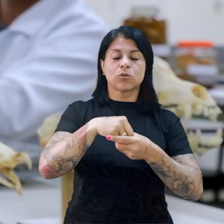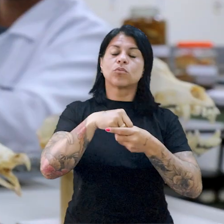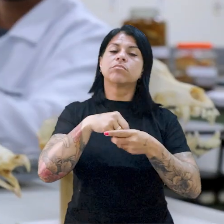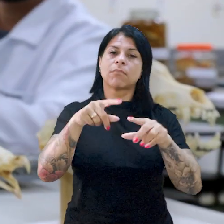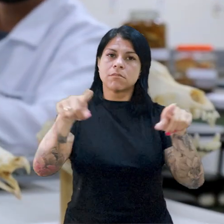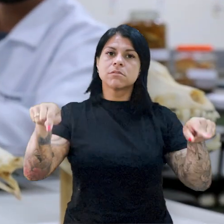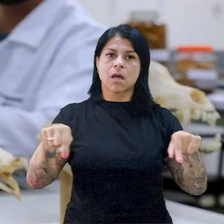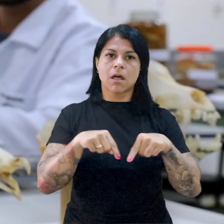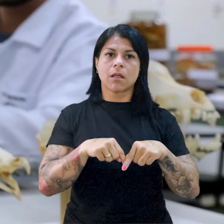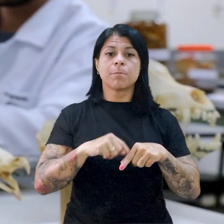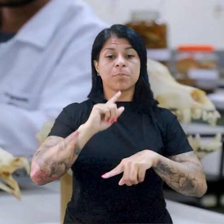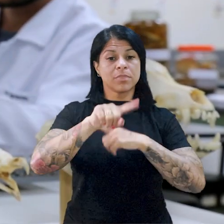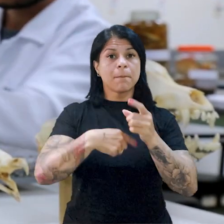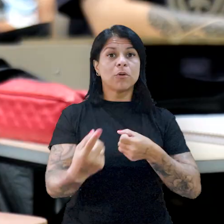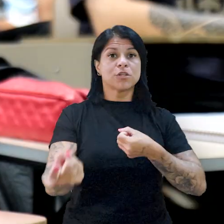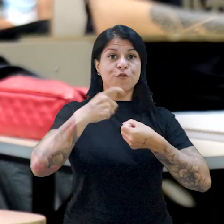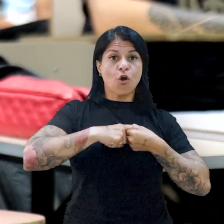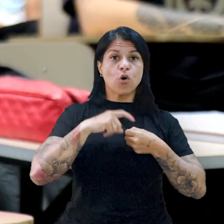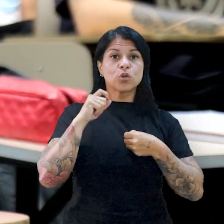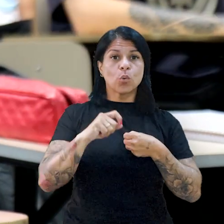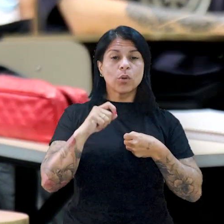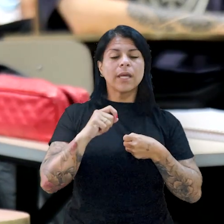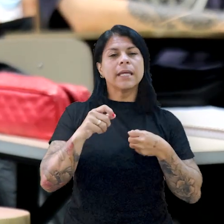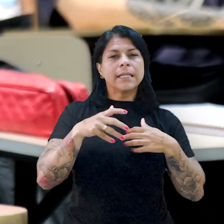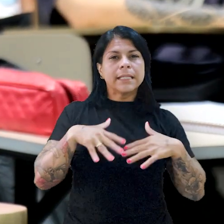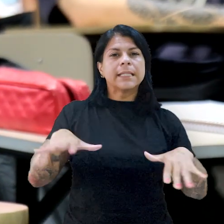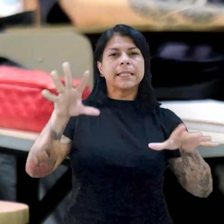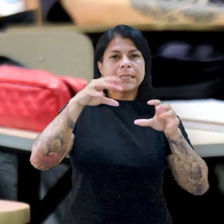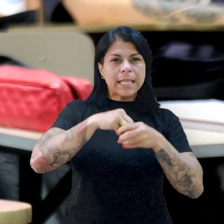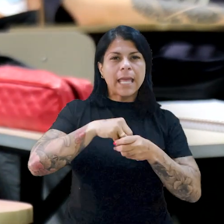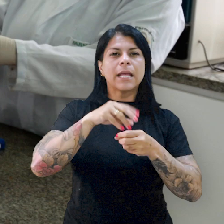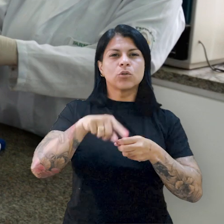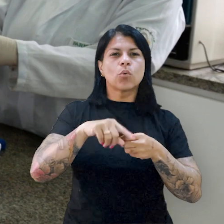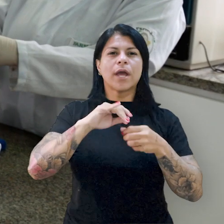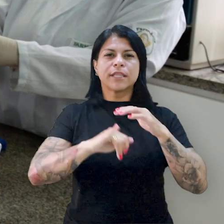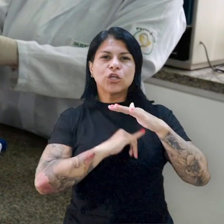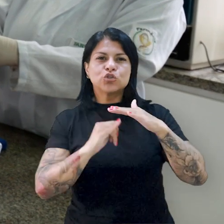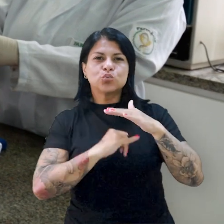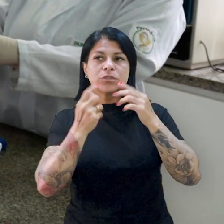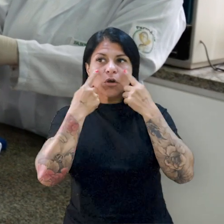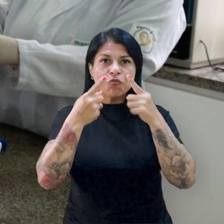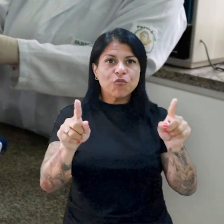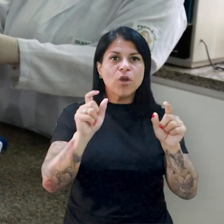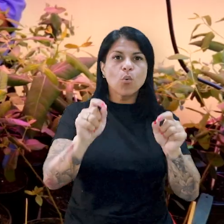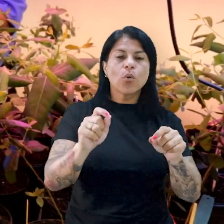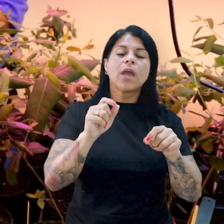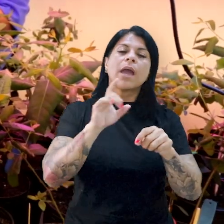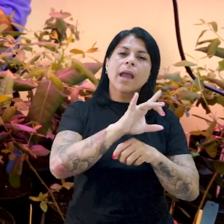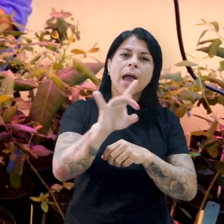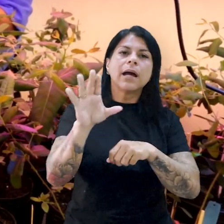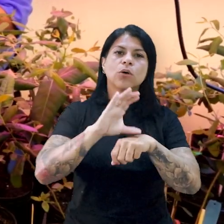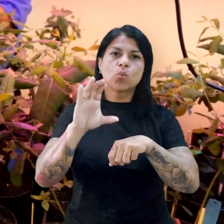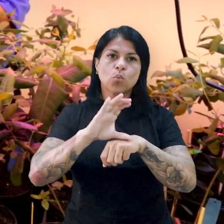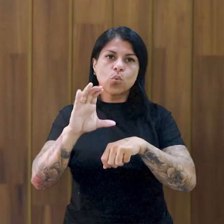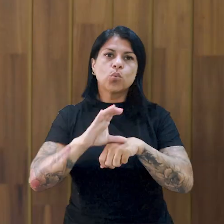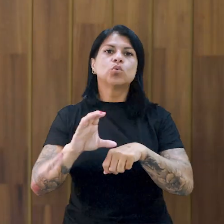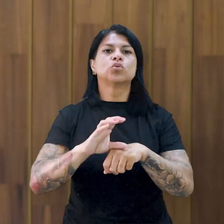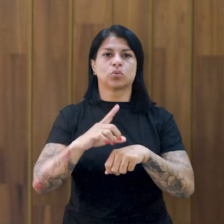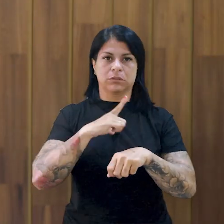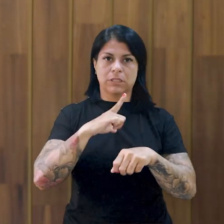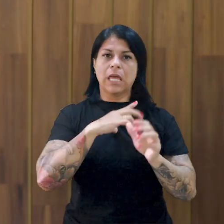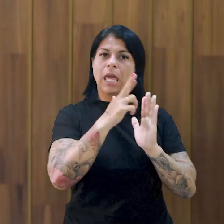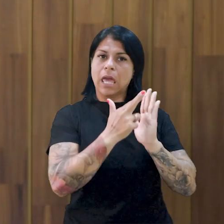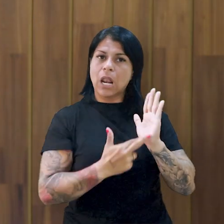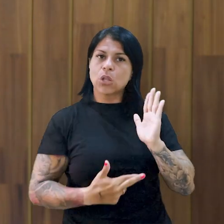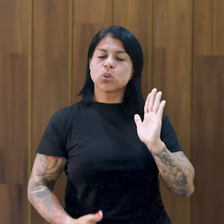aula. Isso tudo volta para a instituição, a gente faz um mapeamento disso tudo, entrega para cada curso de graduação um